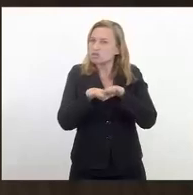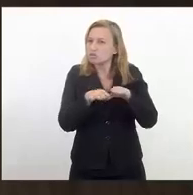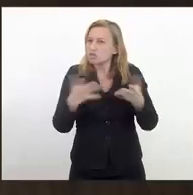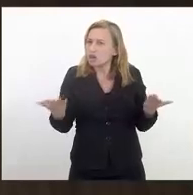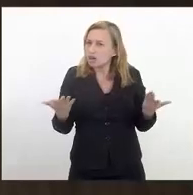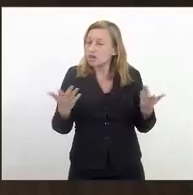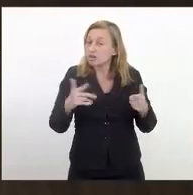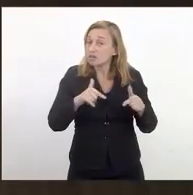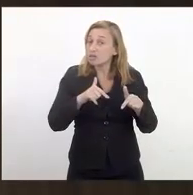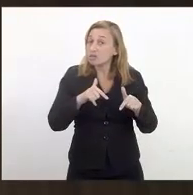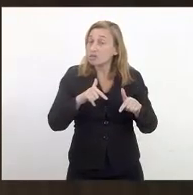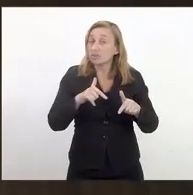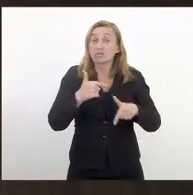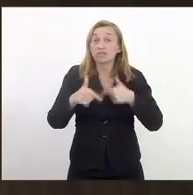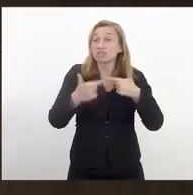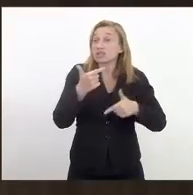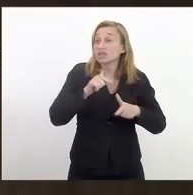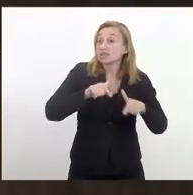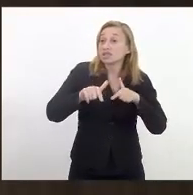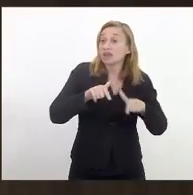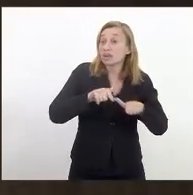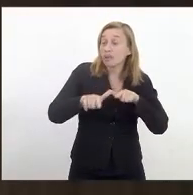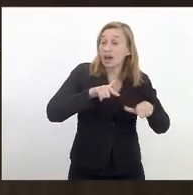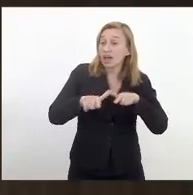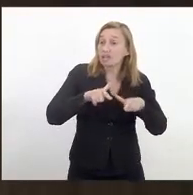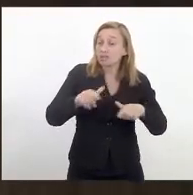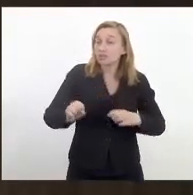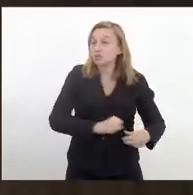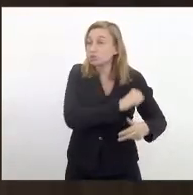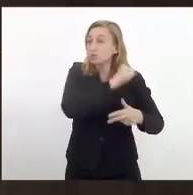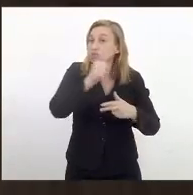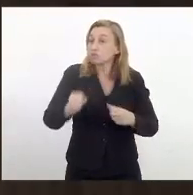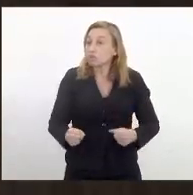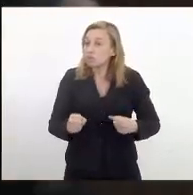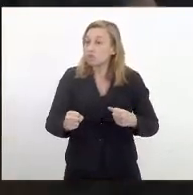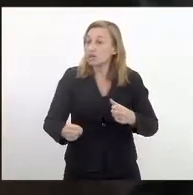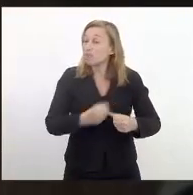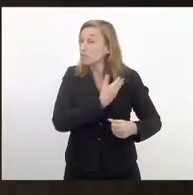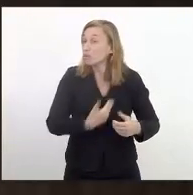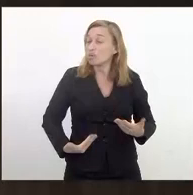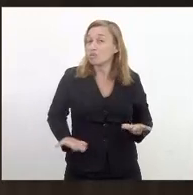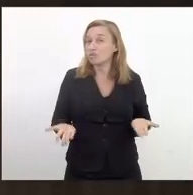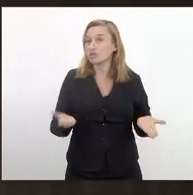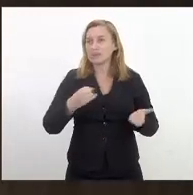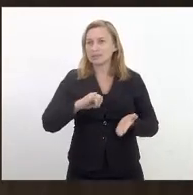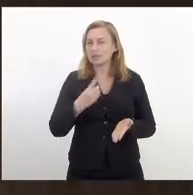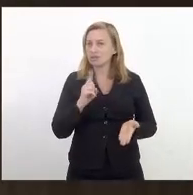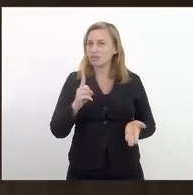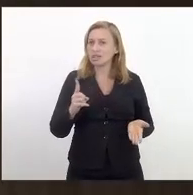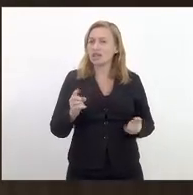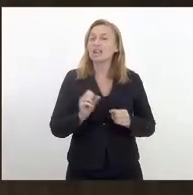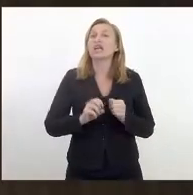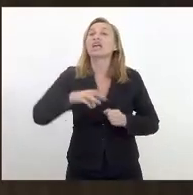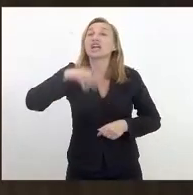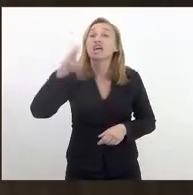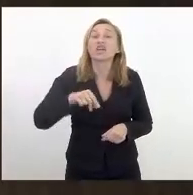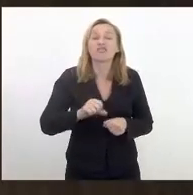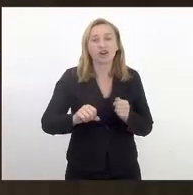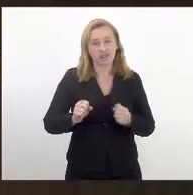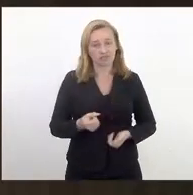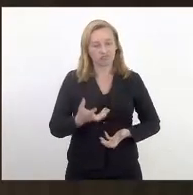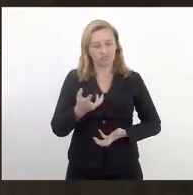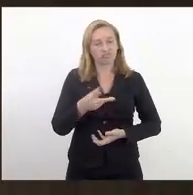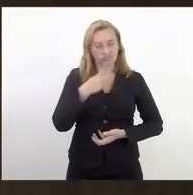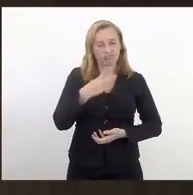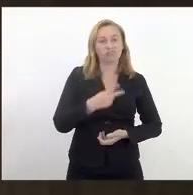seu papel poder. Se a gente não fizer Quem fará se a gente não fizer a Quem fará o mercado bom então queria fazer essa